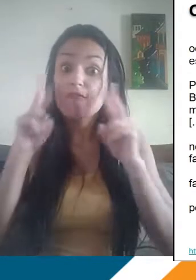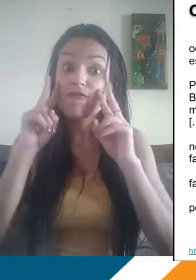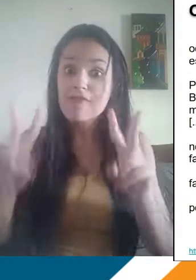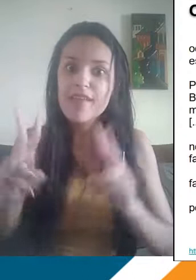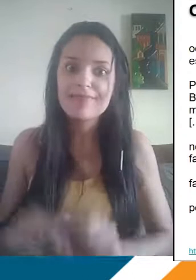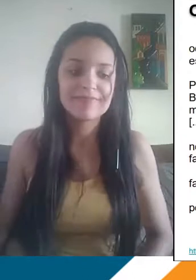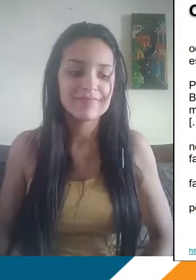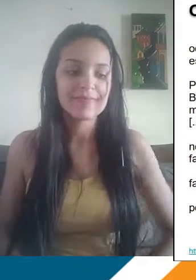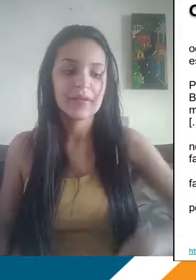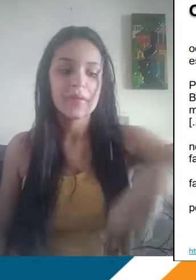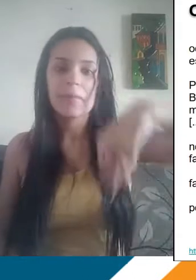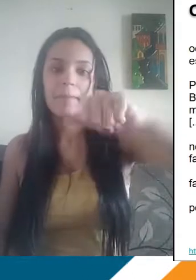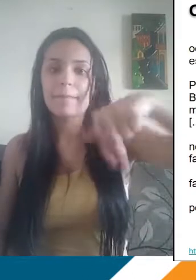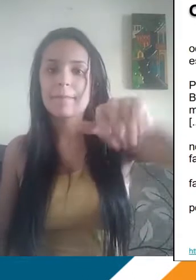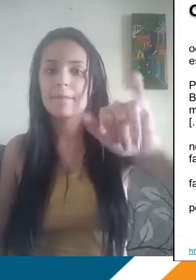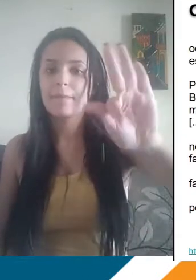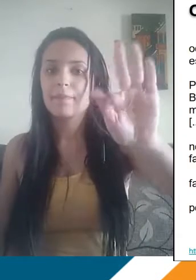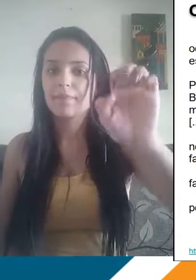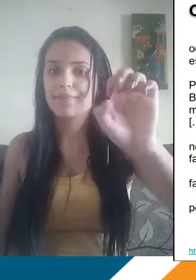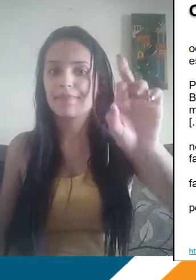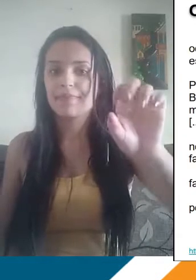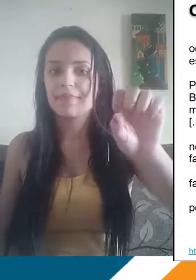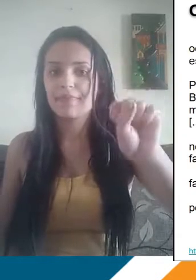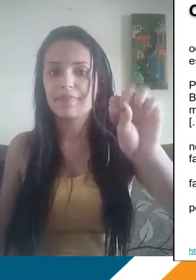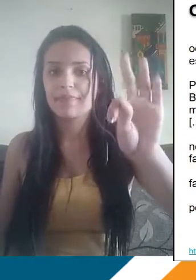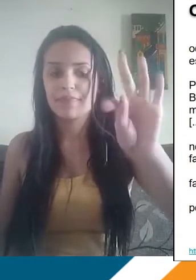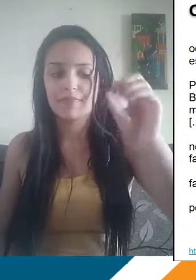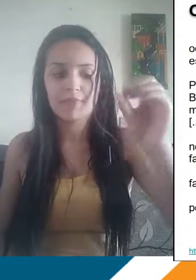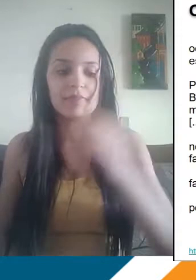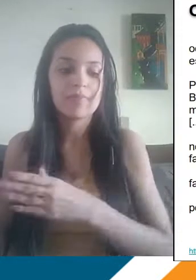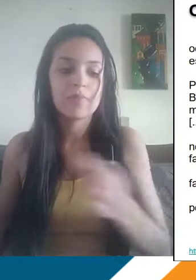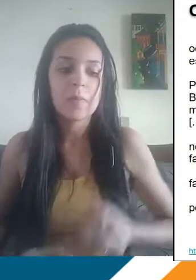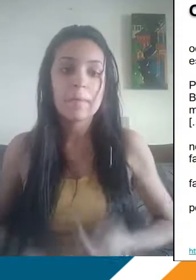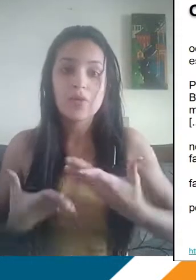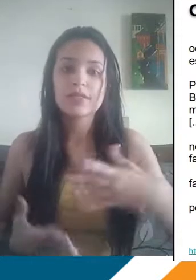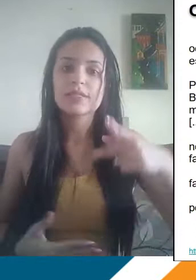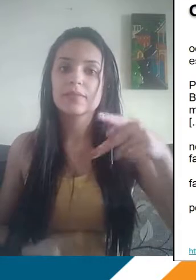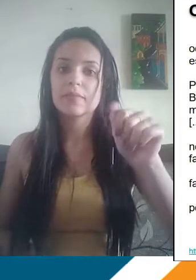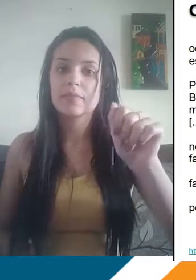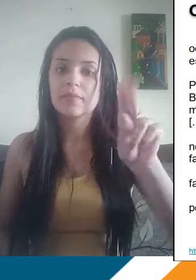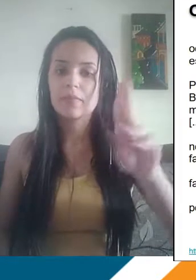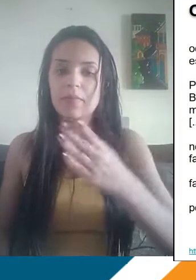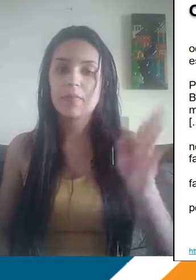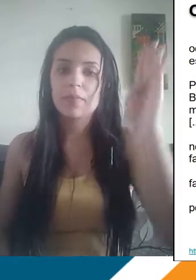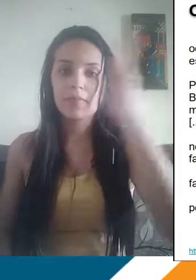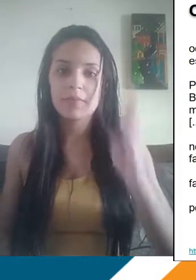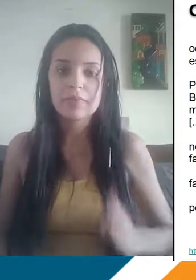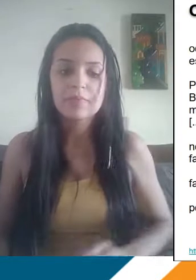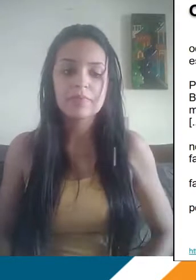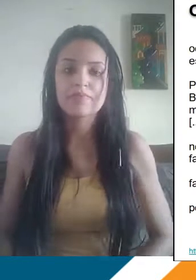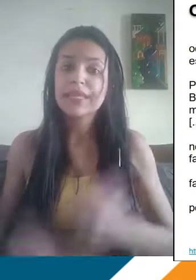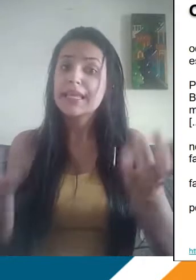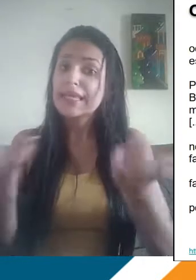Esse texto enfatizava a necessidade da criação de uma arte baseada nas características do